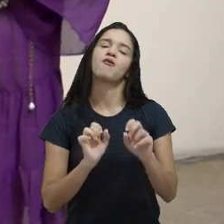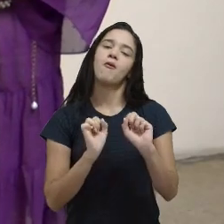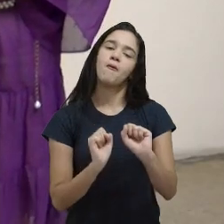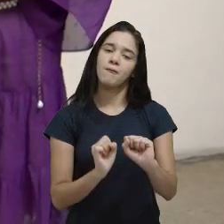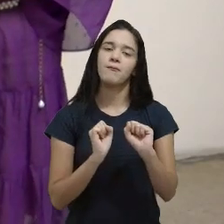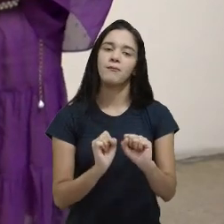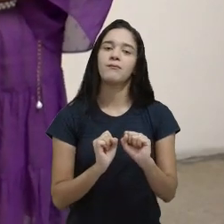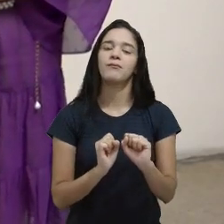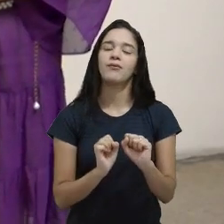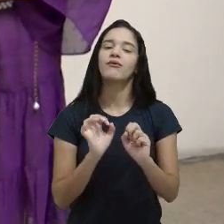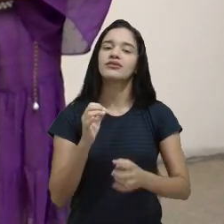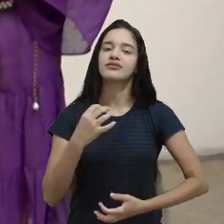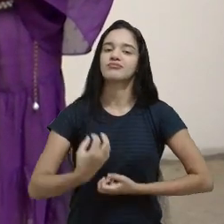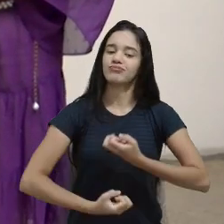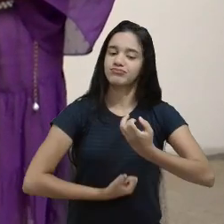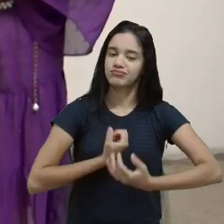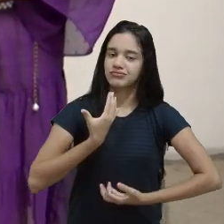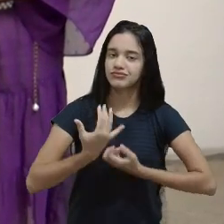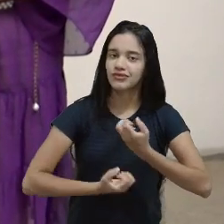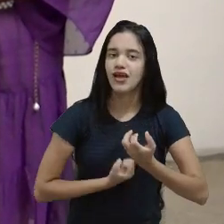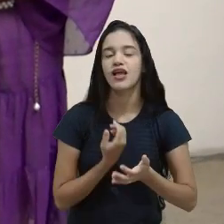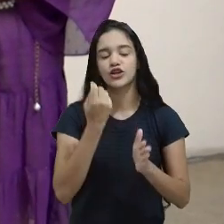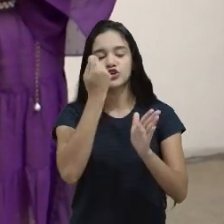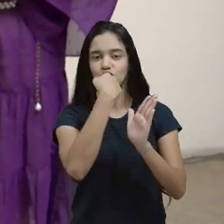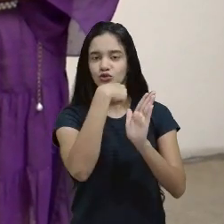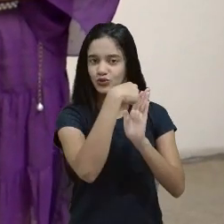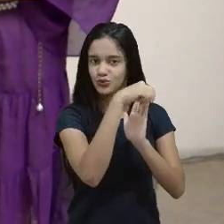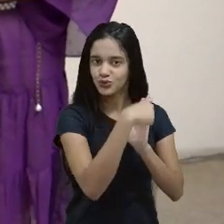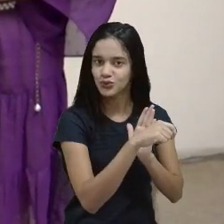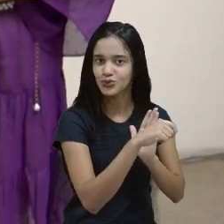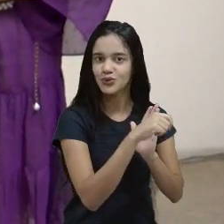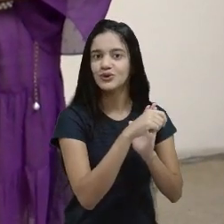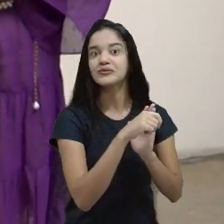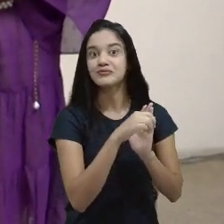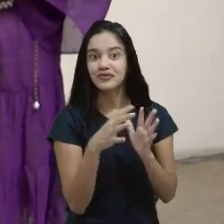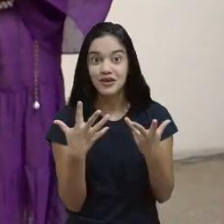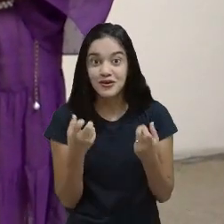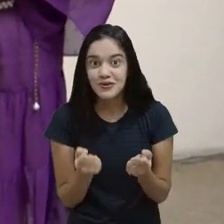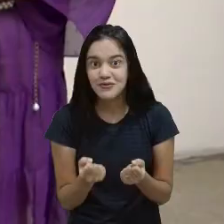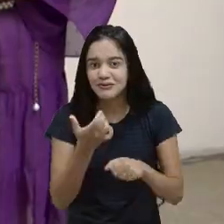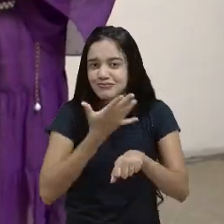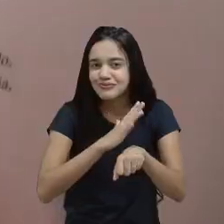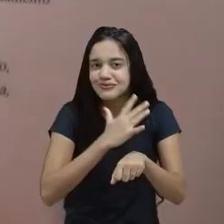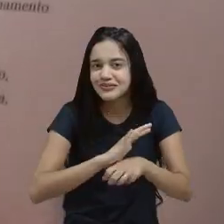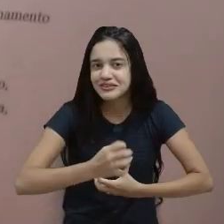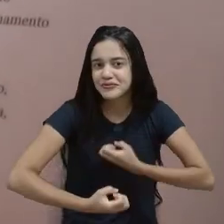ser poetas, escritores. Então, vamos fazer poesia.